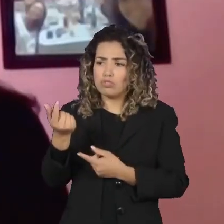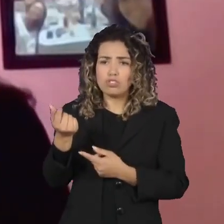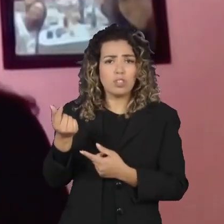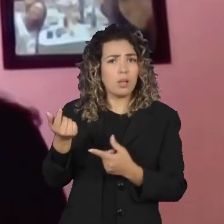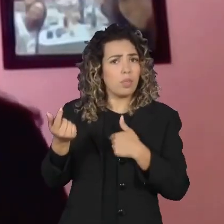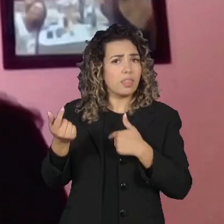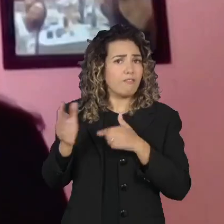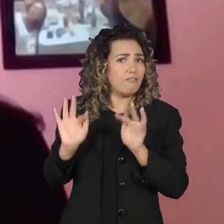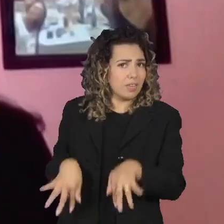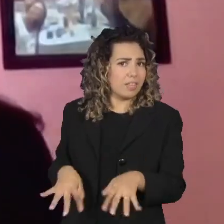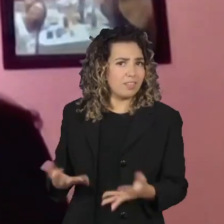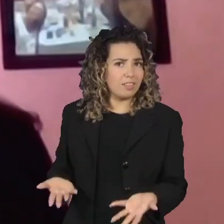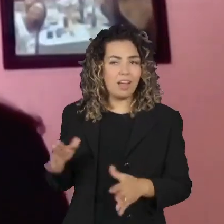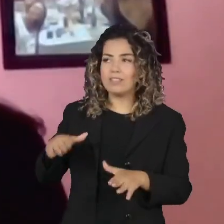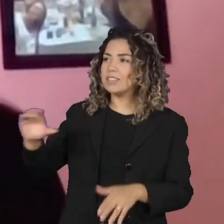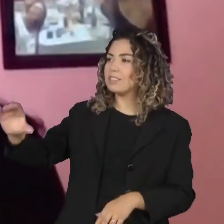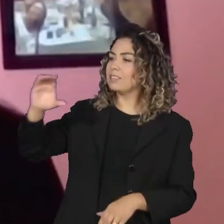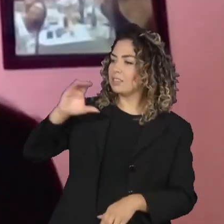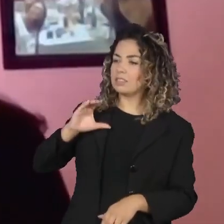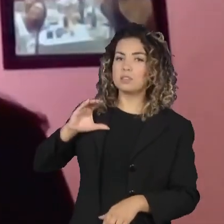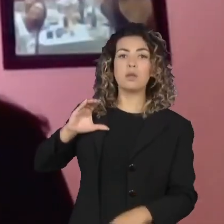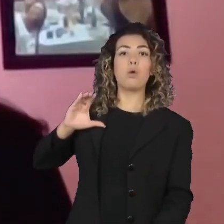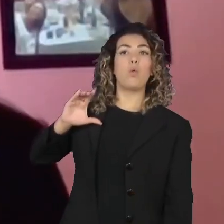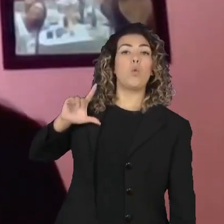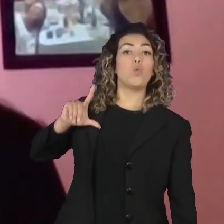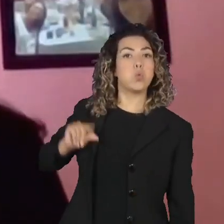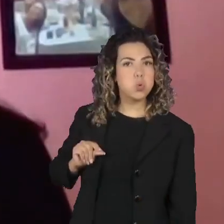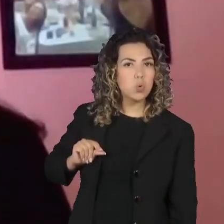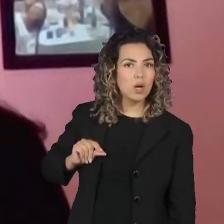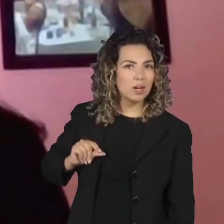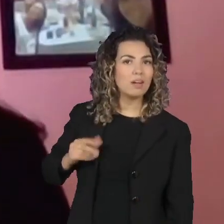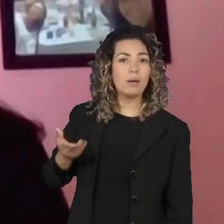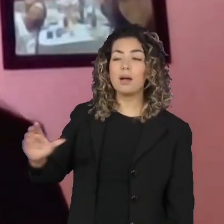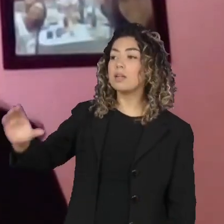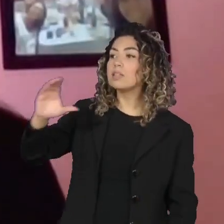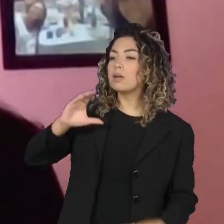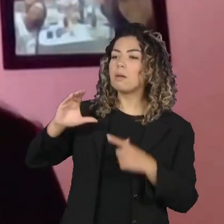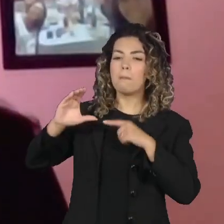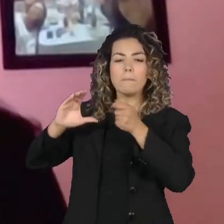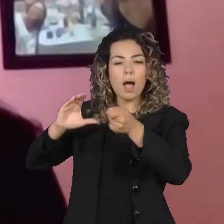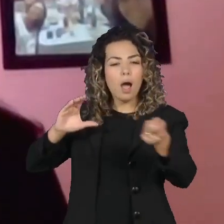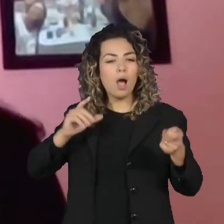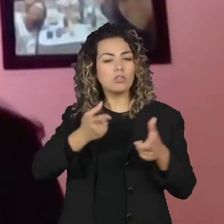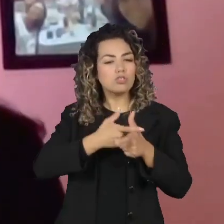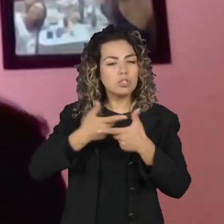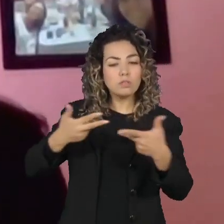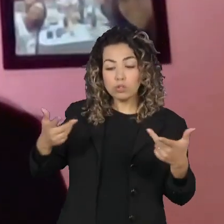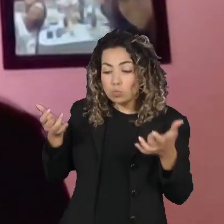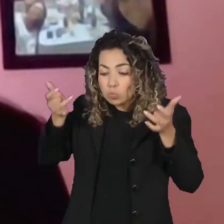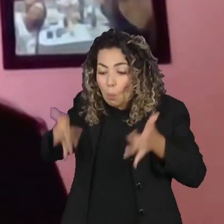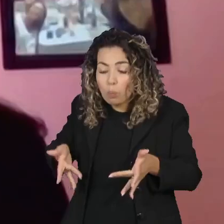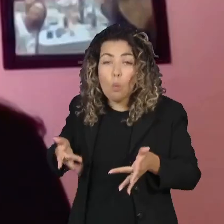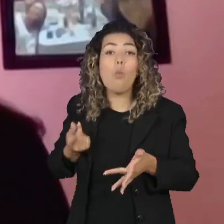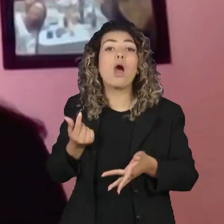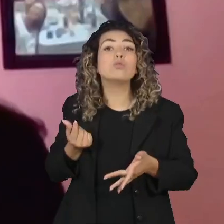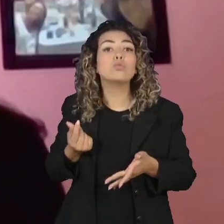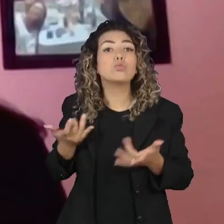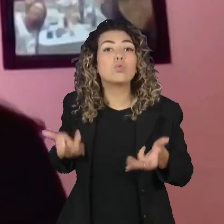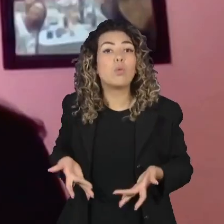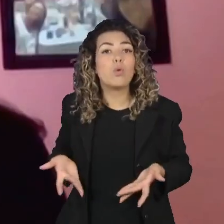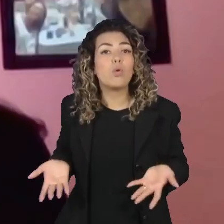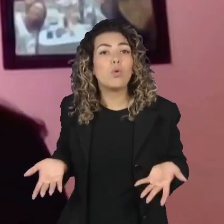ele tem um fim, né? Não importa quanto você tenha. E as possibilidades de consumo são infinitas, então a gente tem uma série